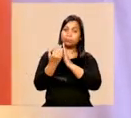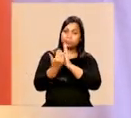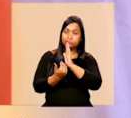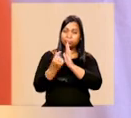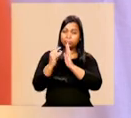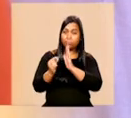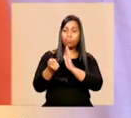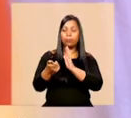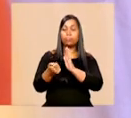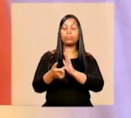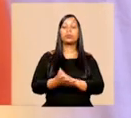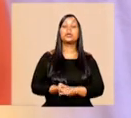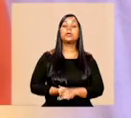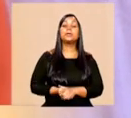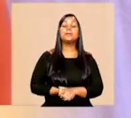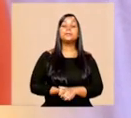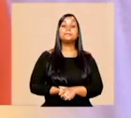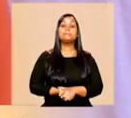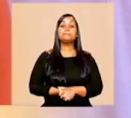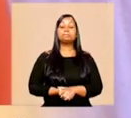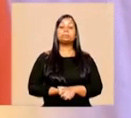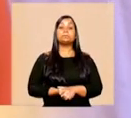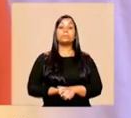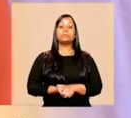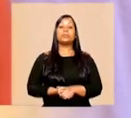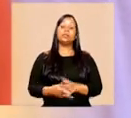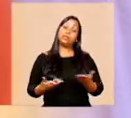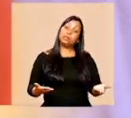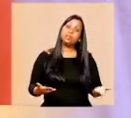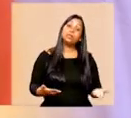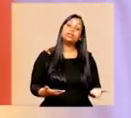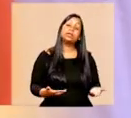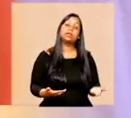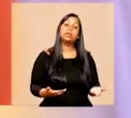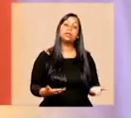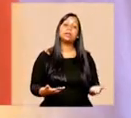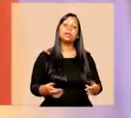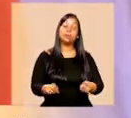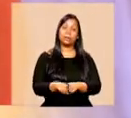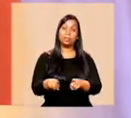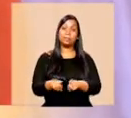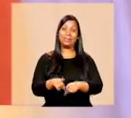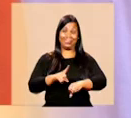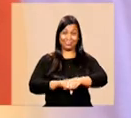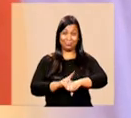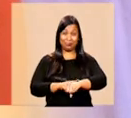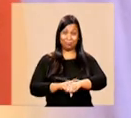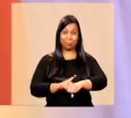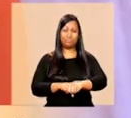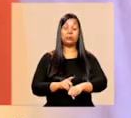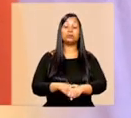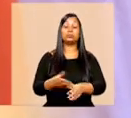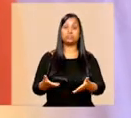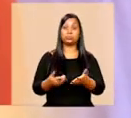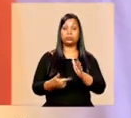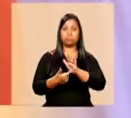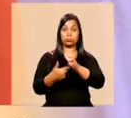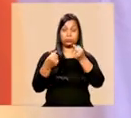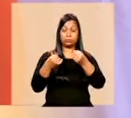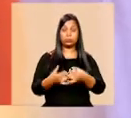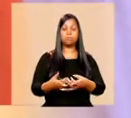menor, né? Como você bem sabe. E eu acredito que, inclusive, esse momento, como eu já coloquei, né?